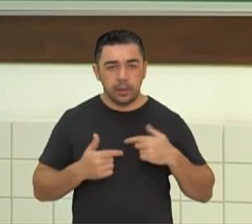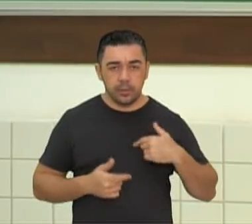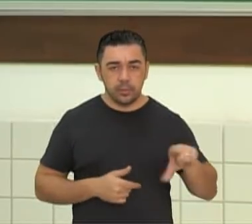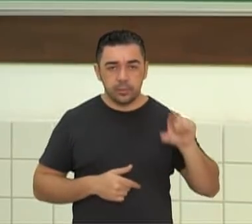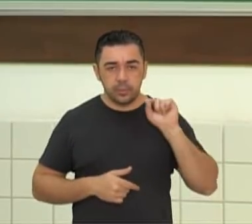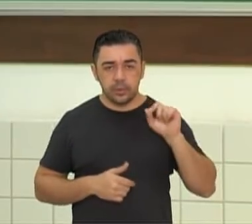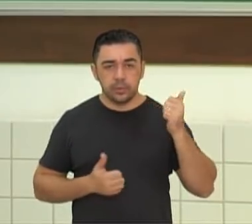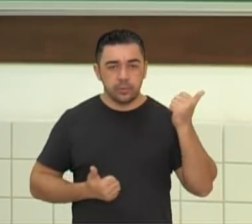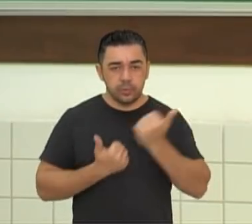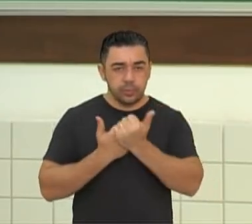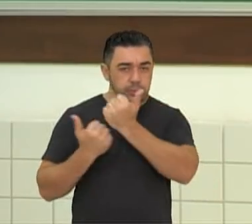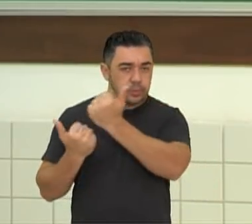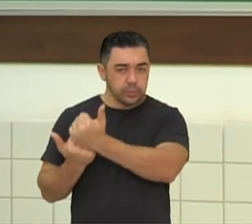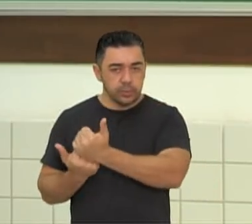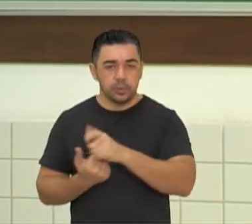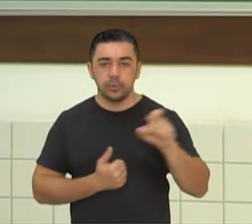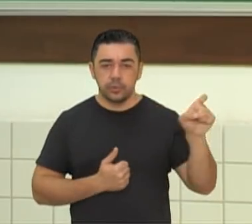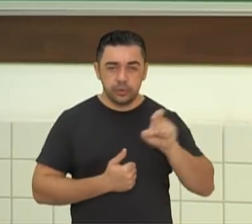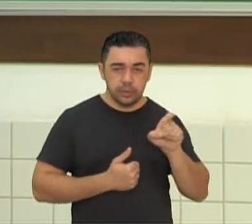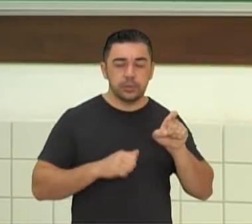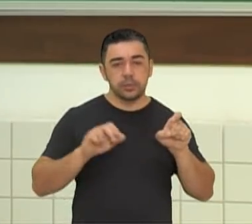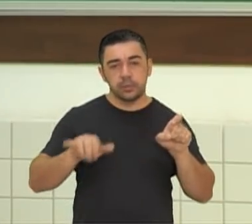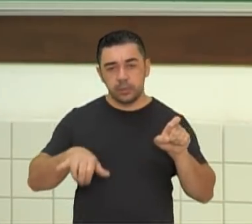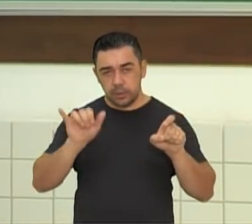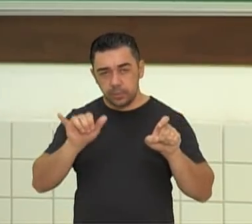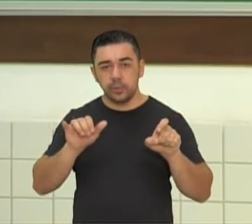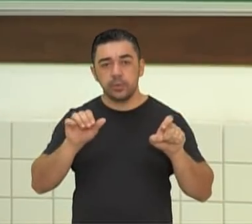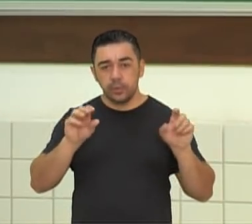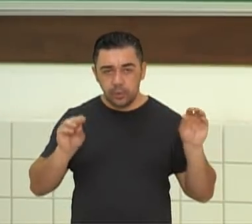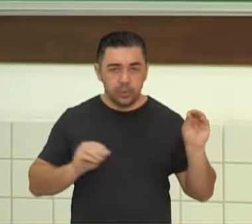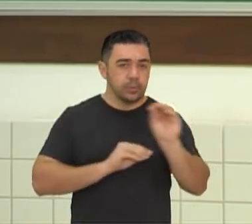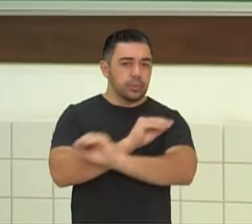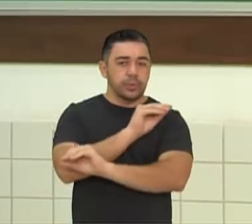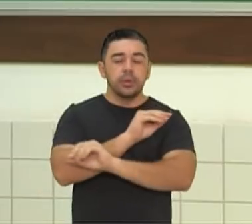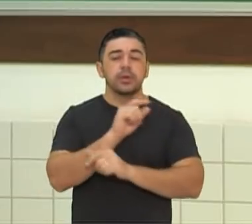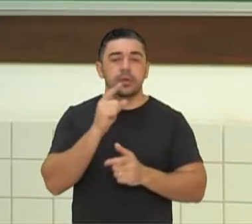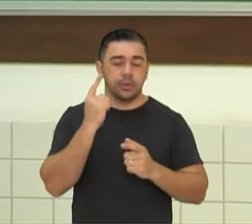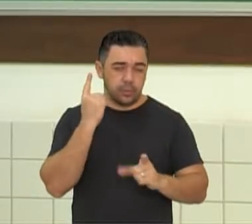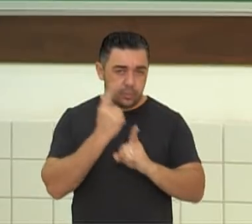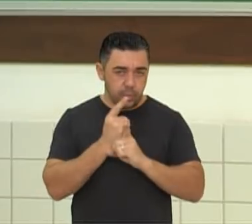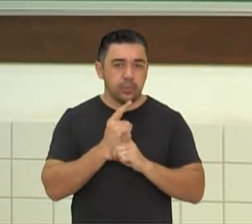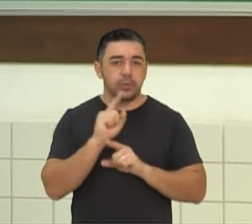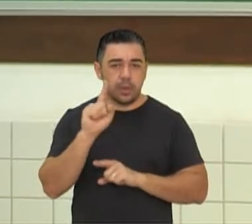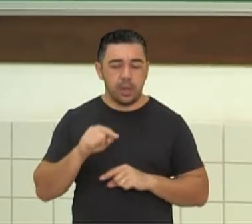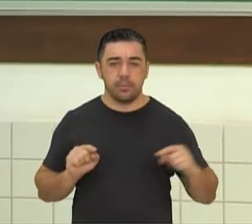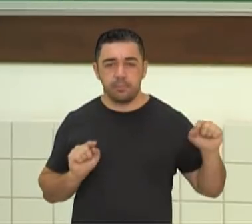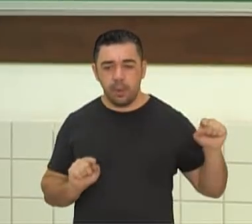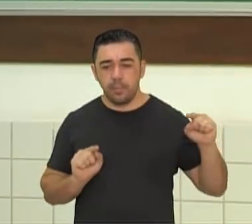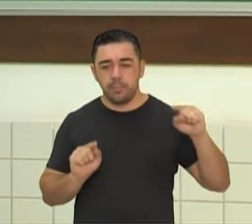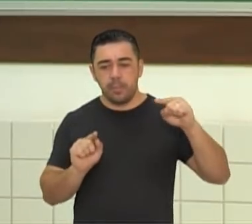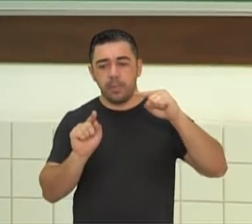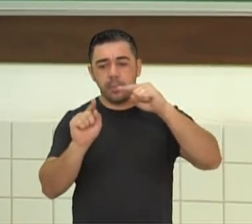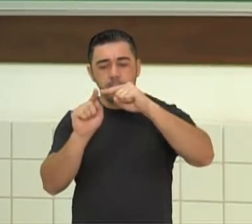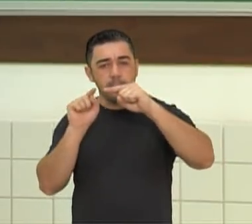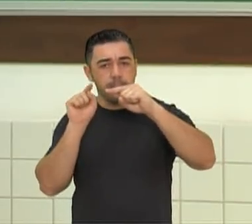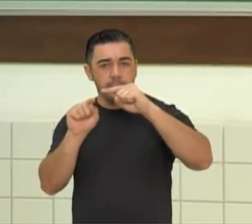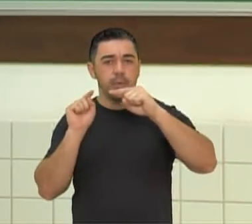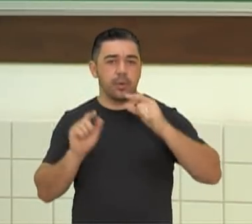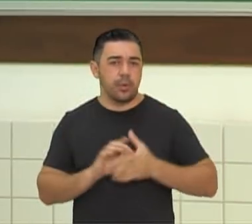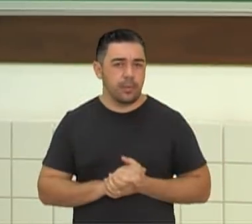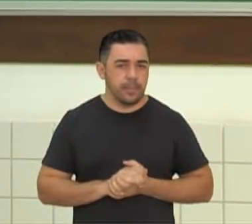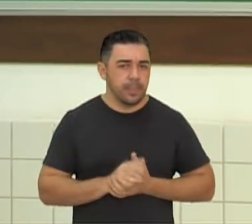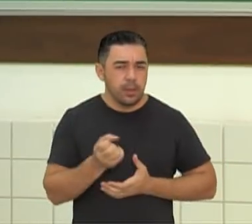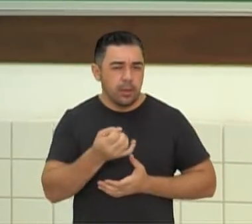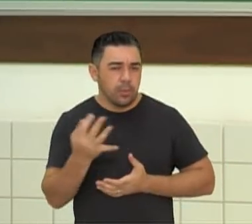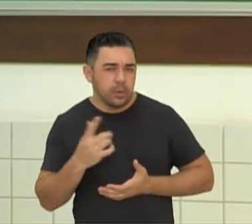pegar, substituir os valores no lugar do x e no lugar do y, e achar uma sentença verdadeira, esse par ordenado vai ser solução da equação.